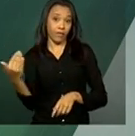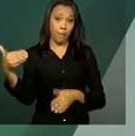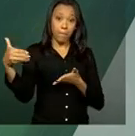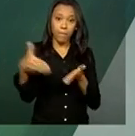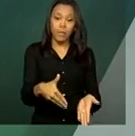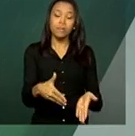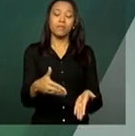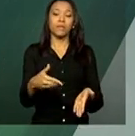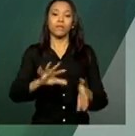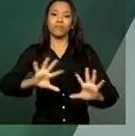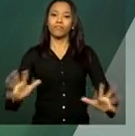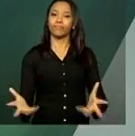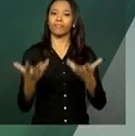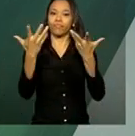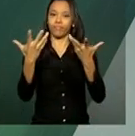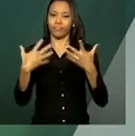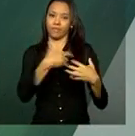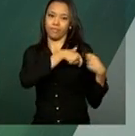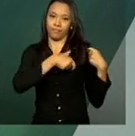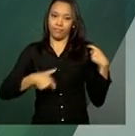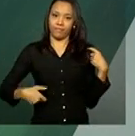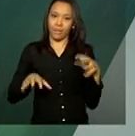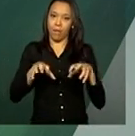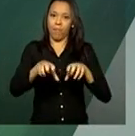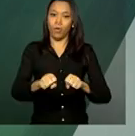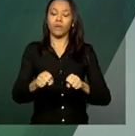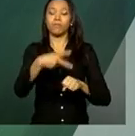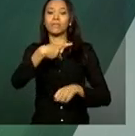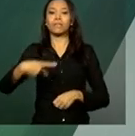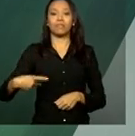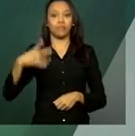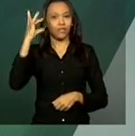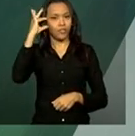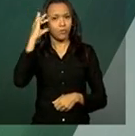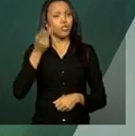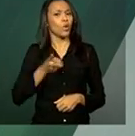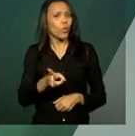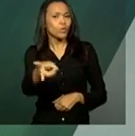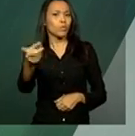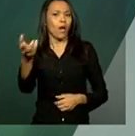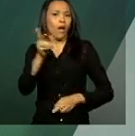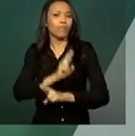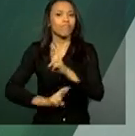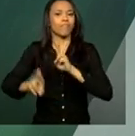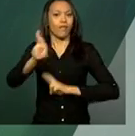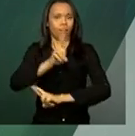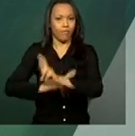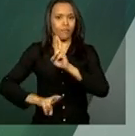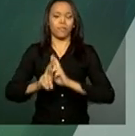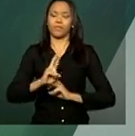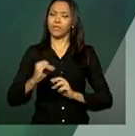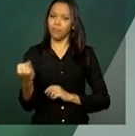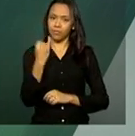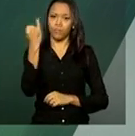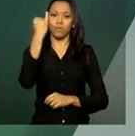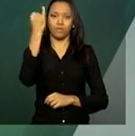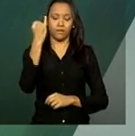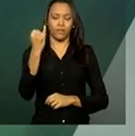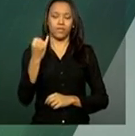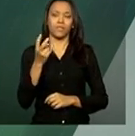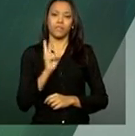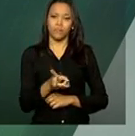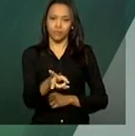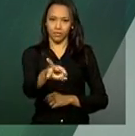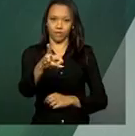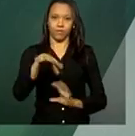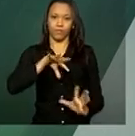posse reforça o interesse deles como contrapartes negociadoras de continuarem sendo elementos importantes das